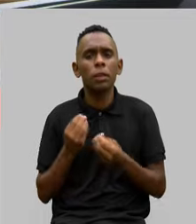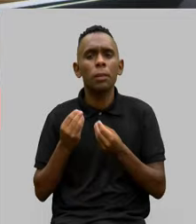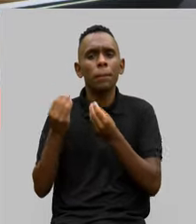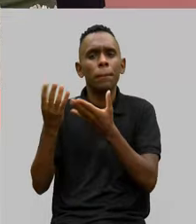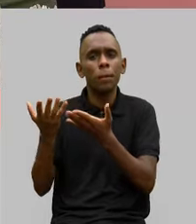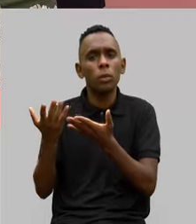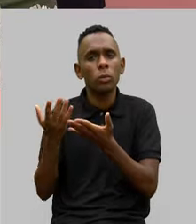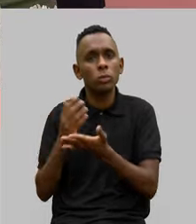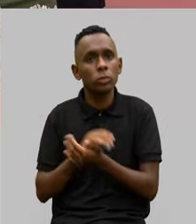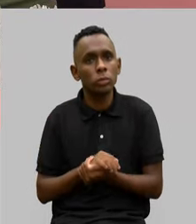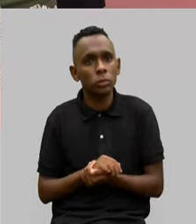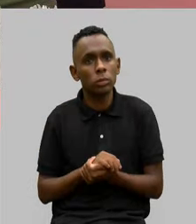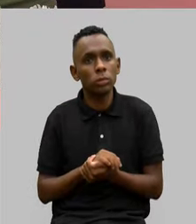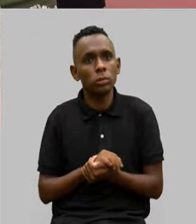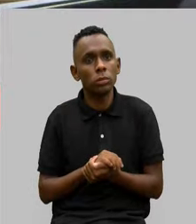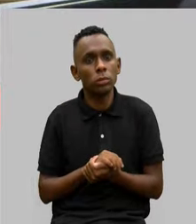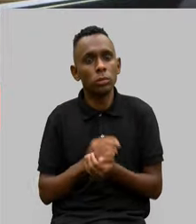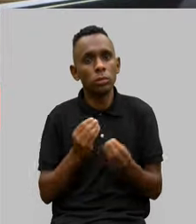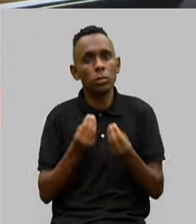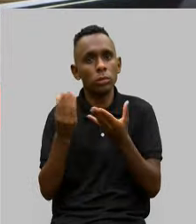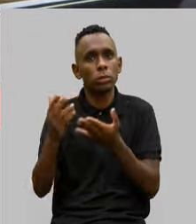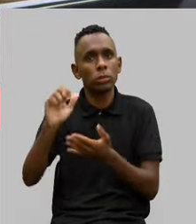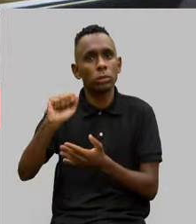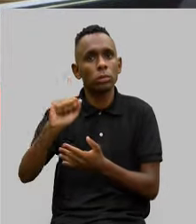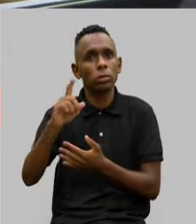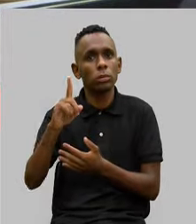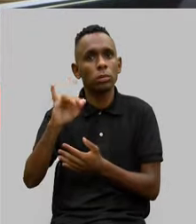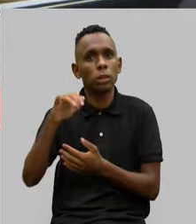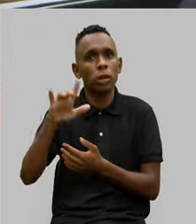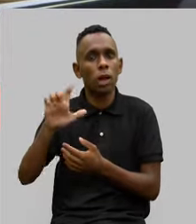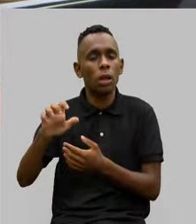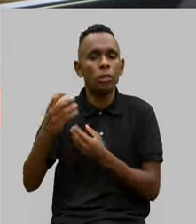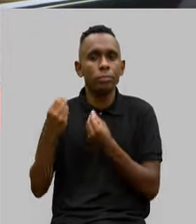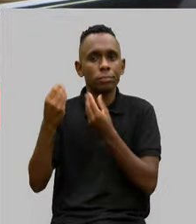entregar aqui para para Adriele por favor